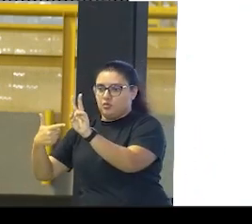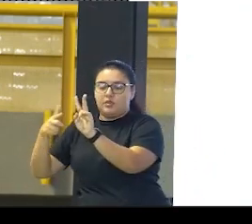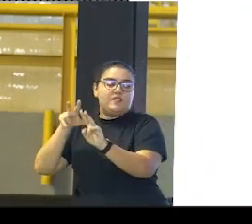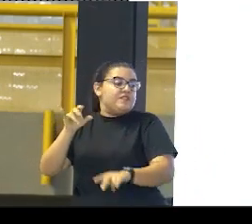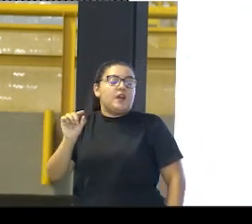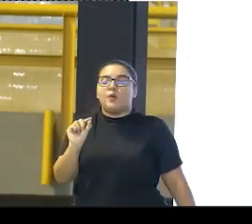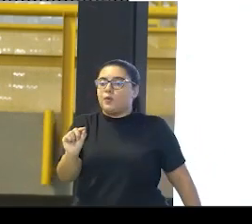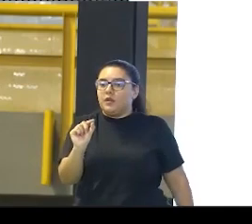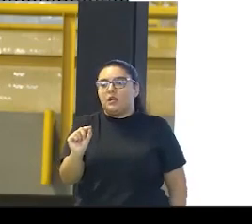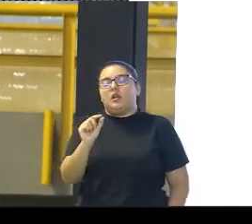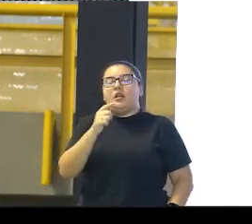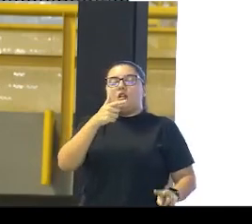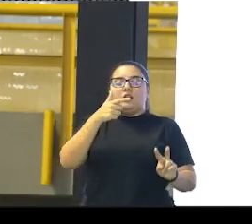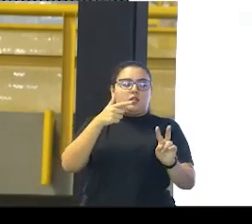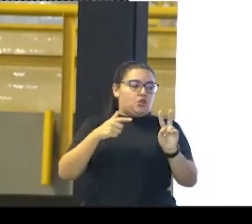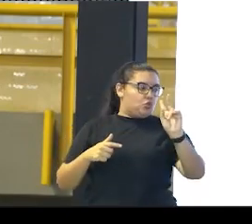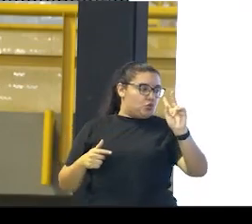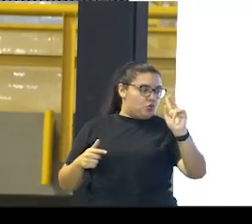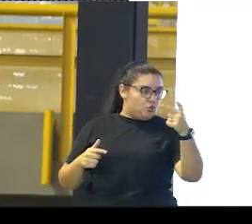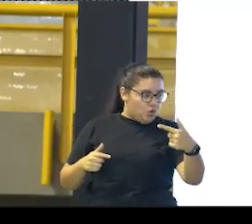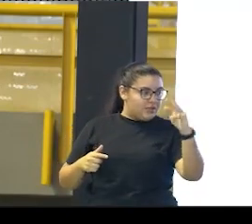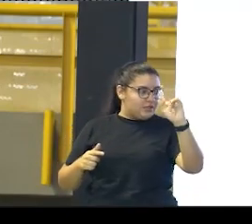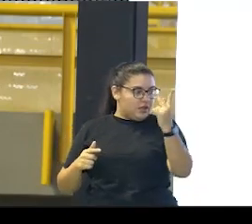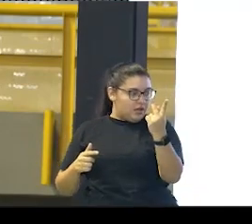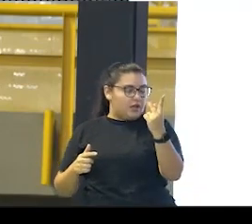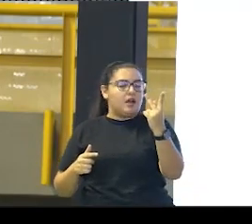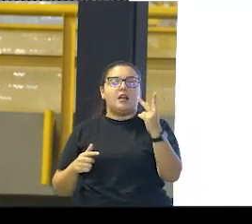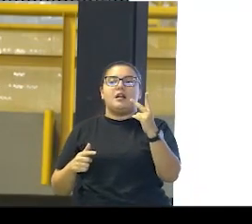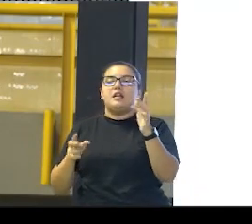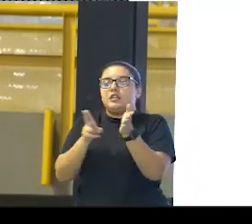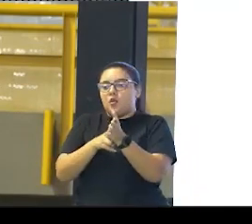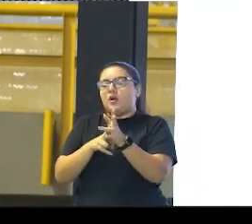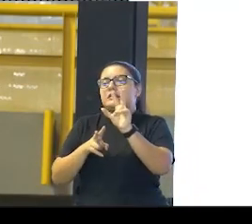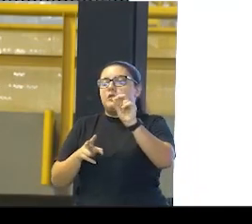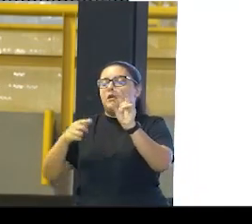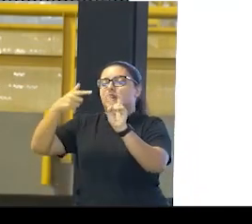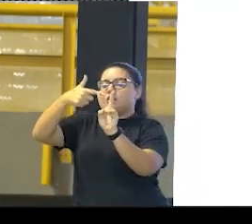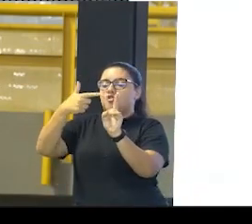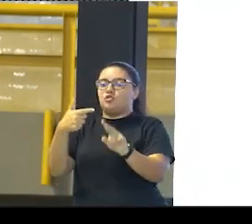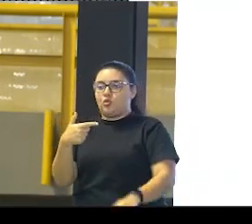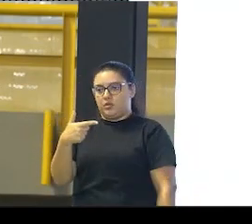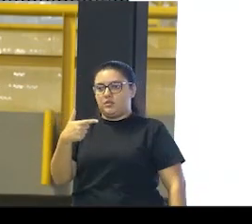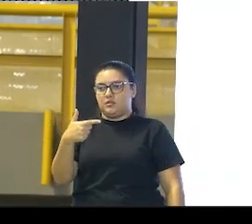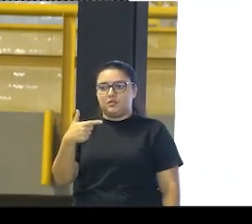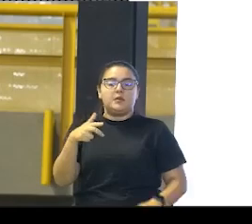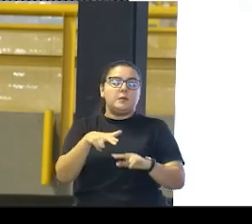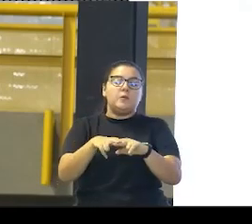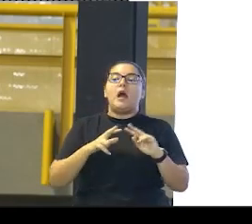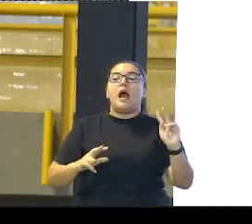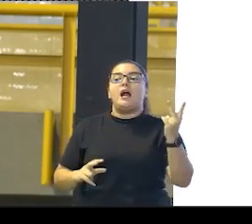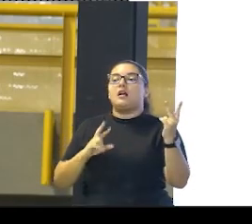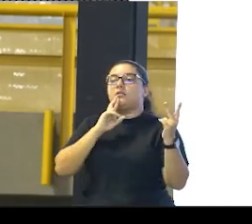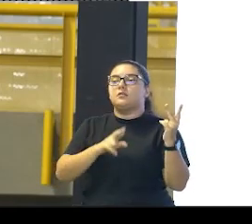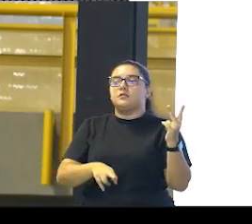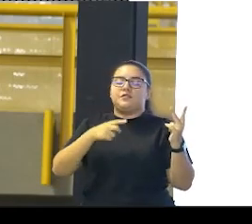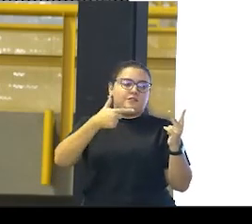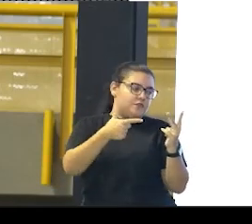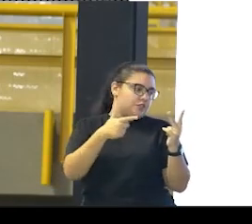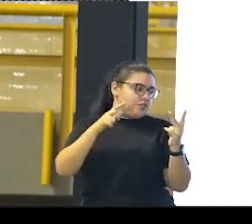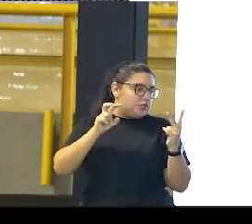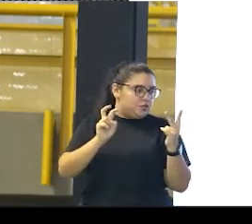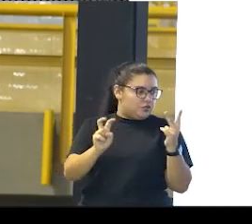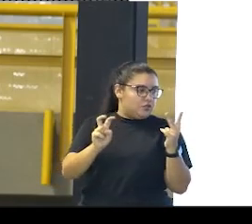sobre 2. Veja que o seno, à medida que o ângulo vai aumentando, o valor do seno, ele vai